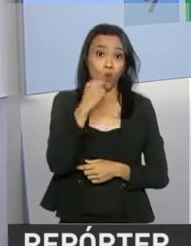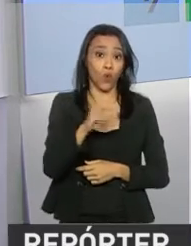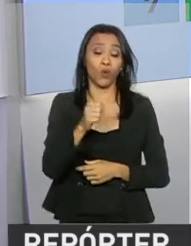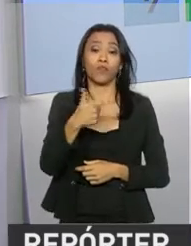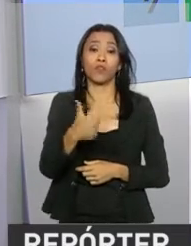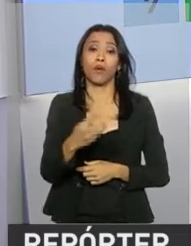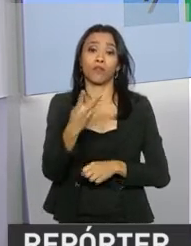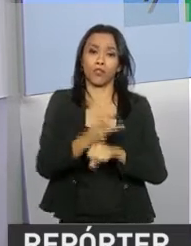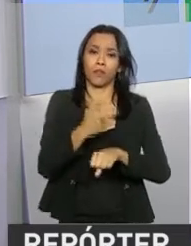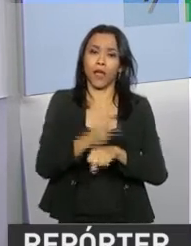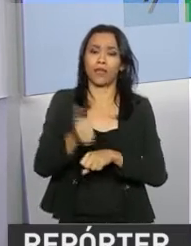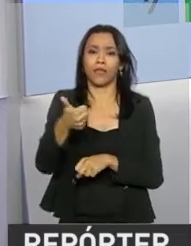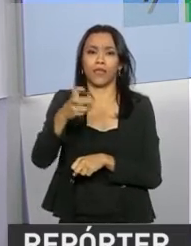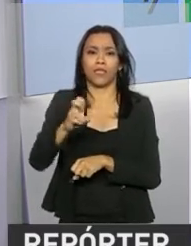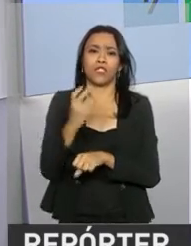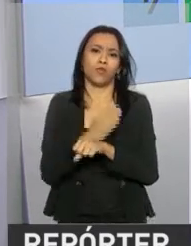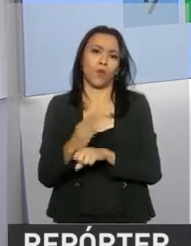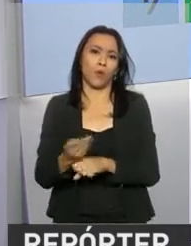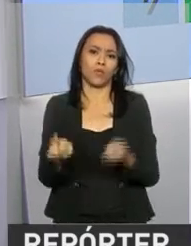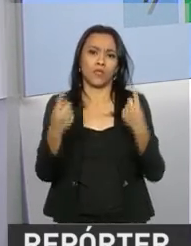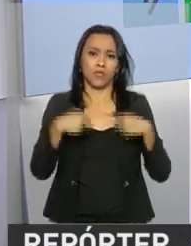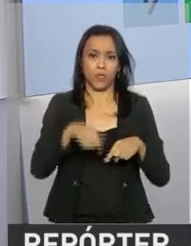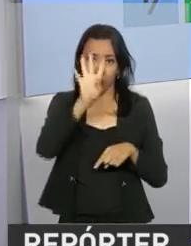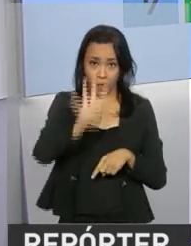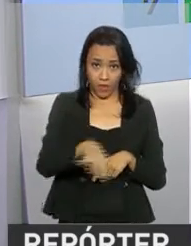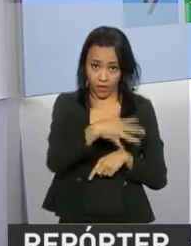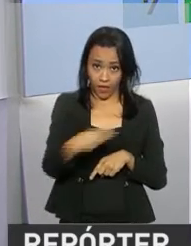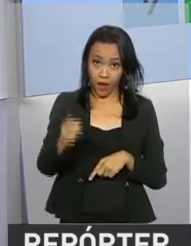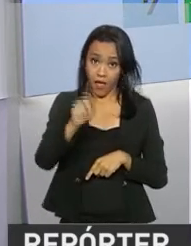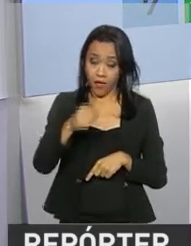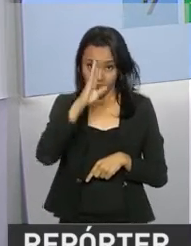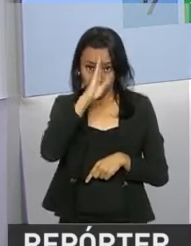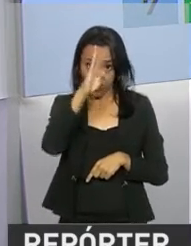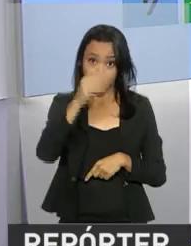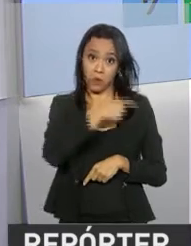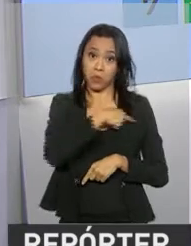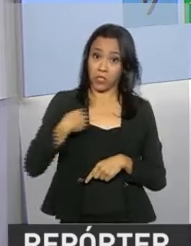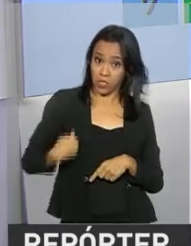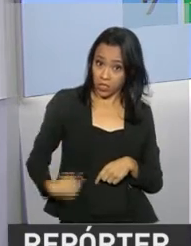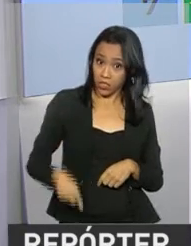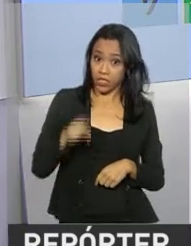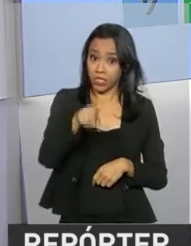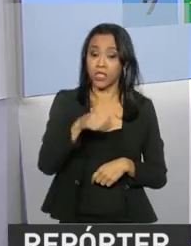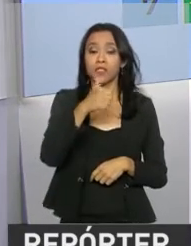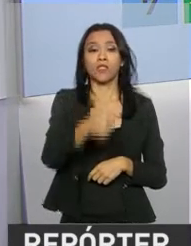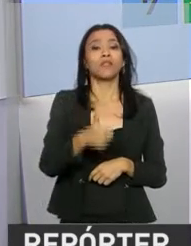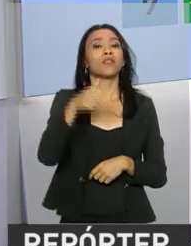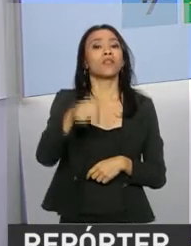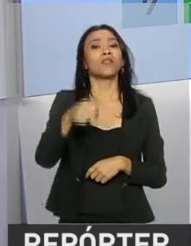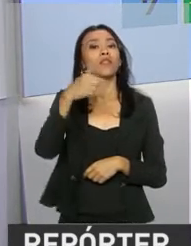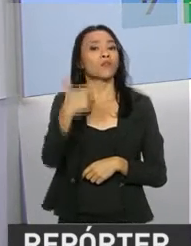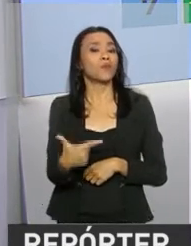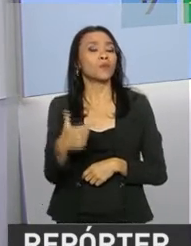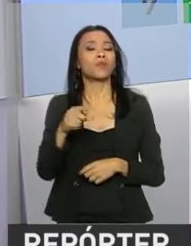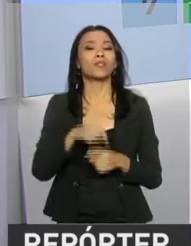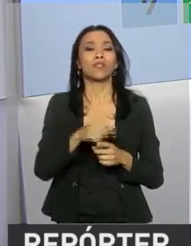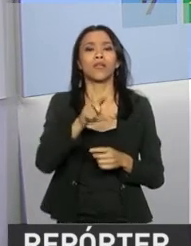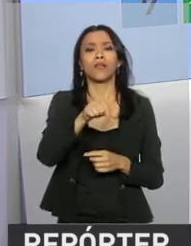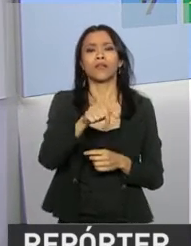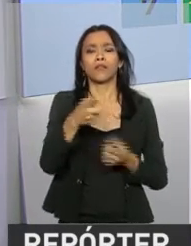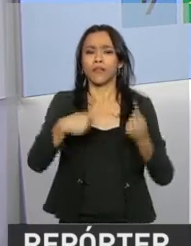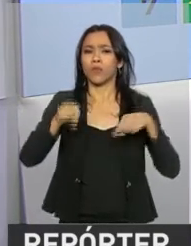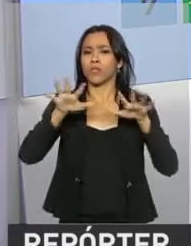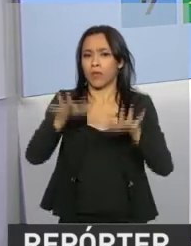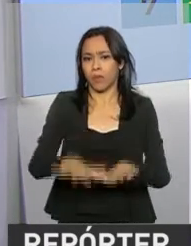prata, 15 de bronze. O quadro de medalhas é liderado pela China, com muita folga, 172 medalhas, 75 de ouro. A Grã-Bretanha